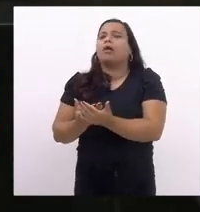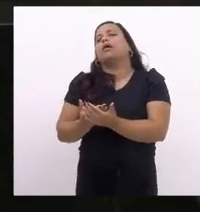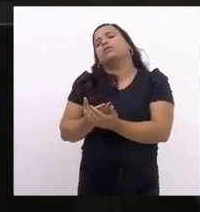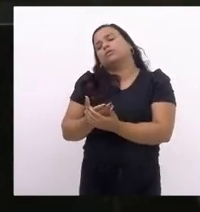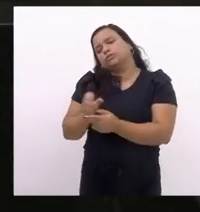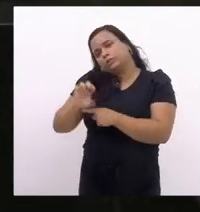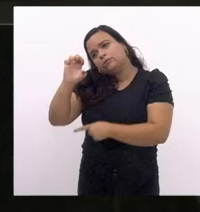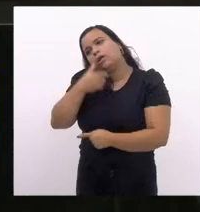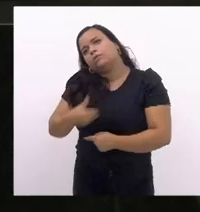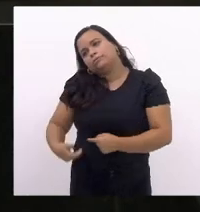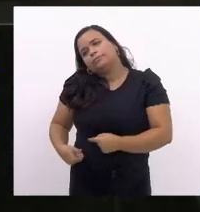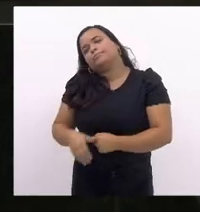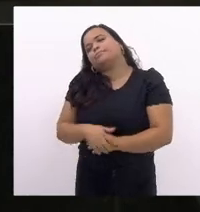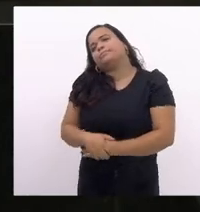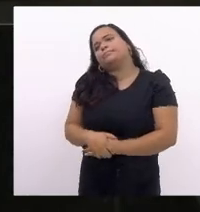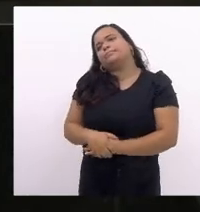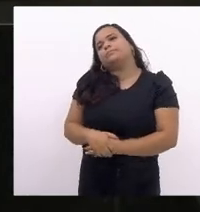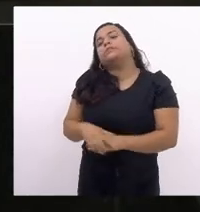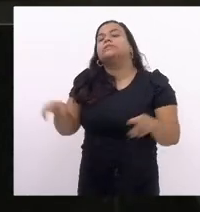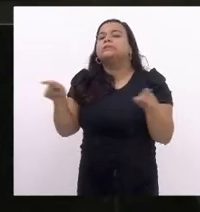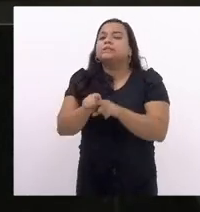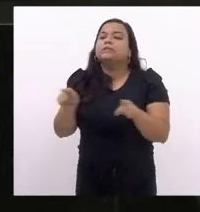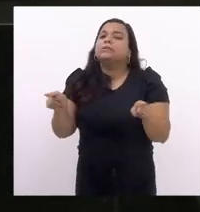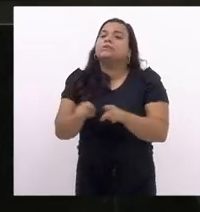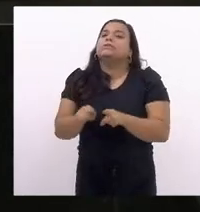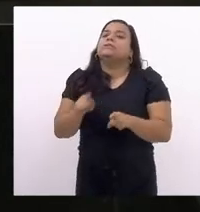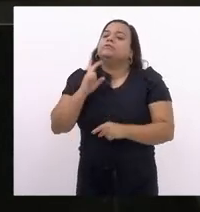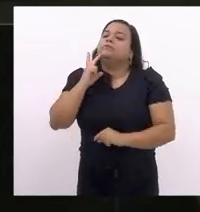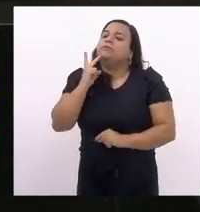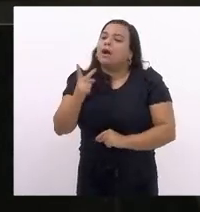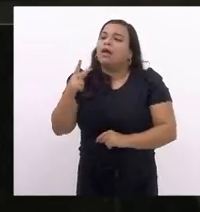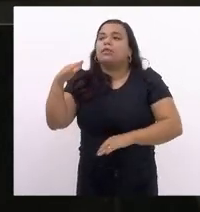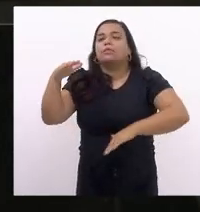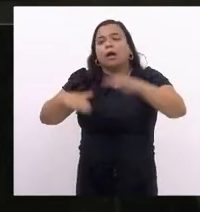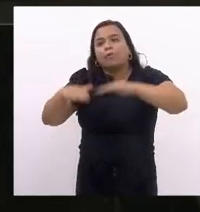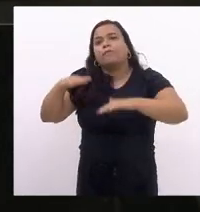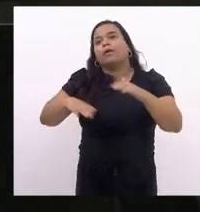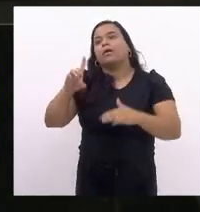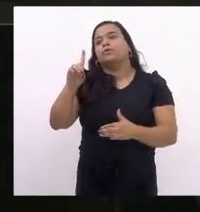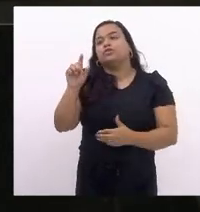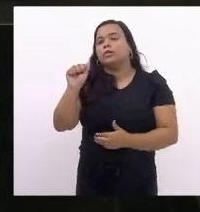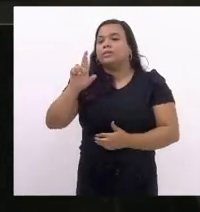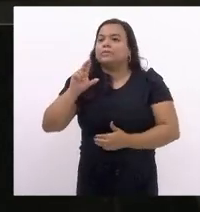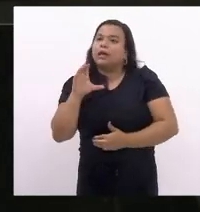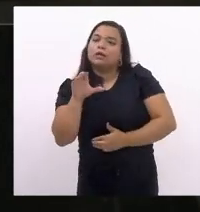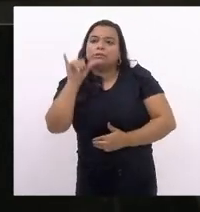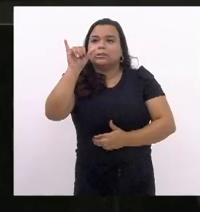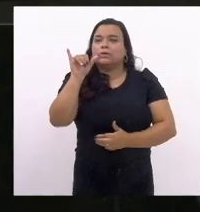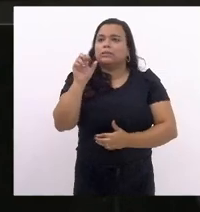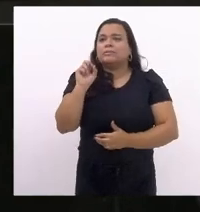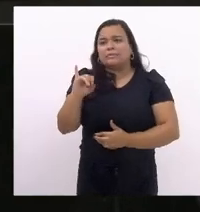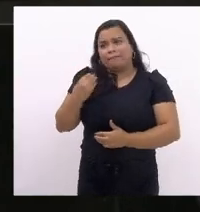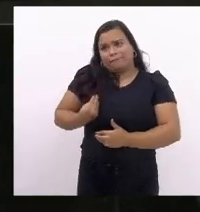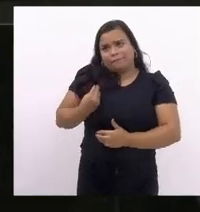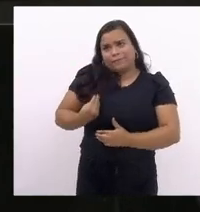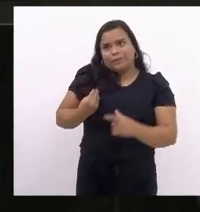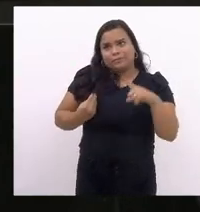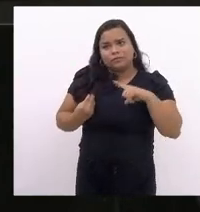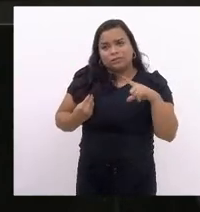pelas escolas estaduais, e dizendo que talvez Darcy, Marta, se tivesse vivo, estaria